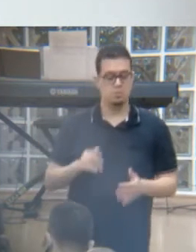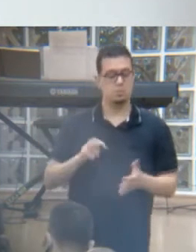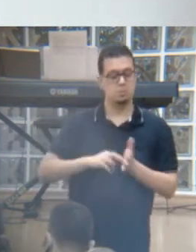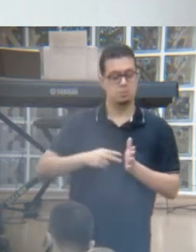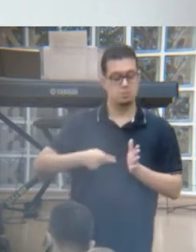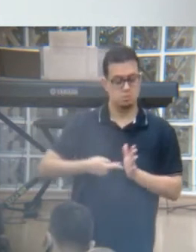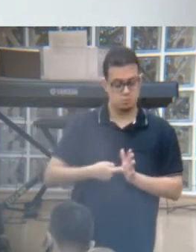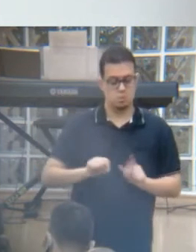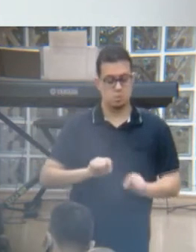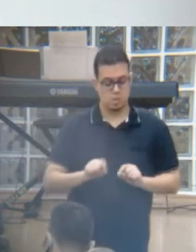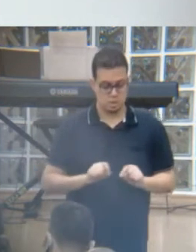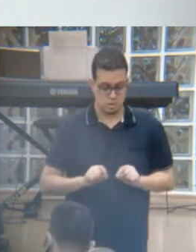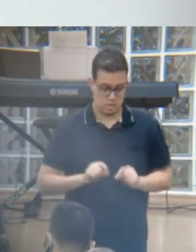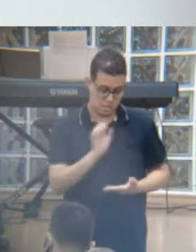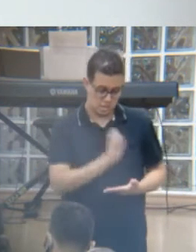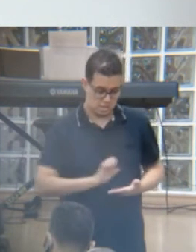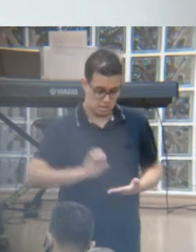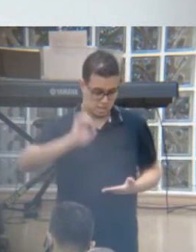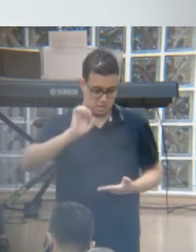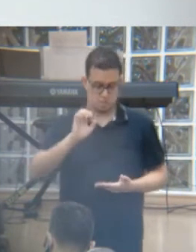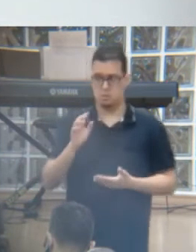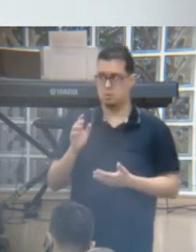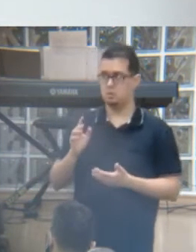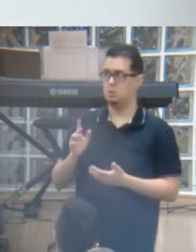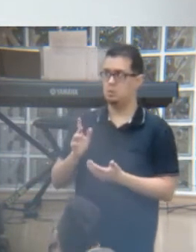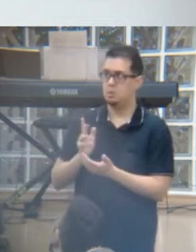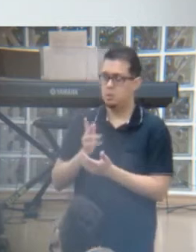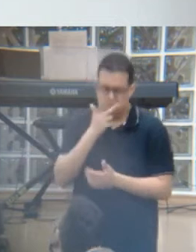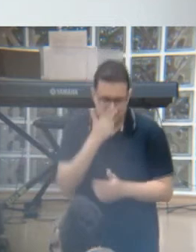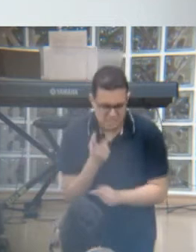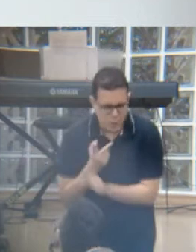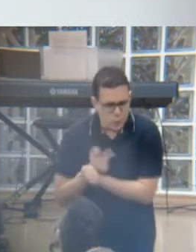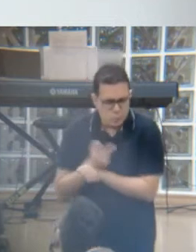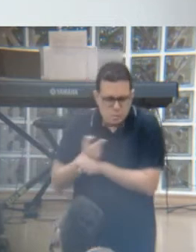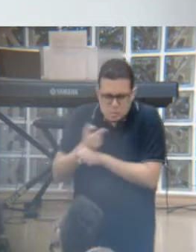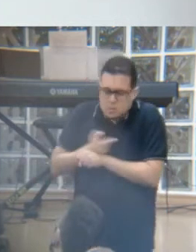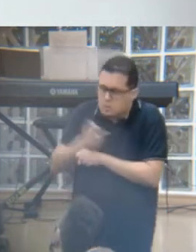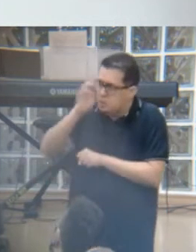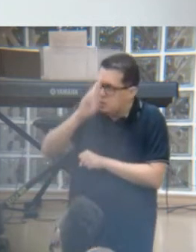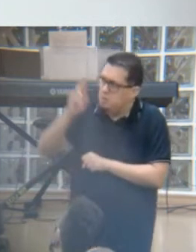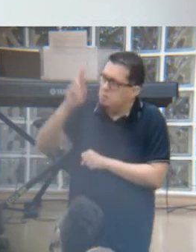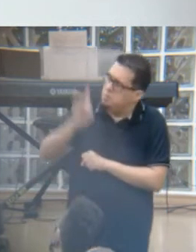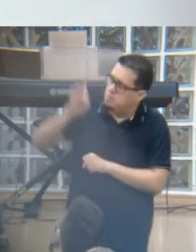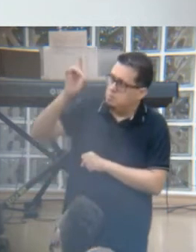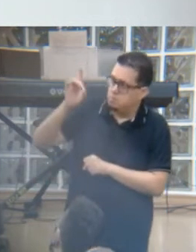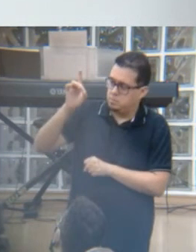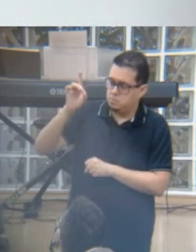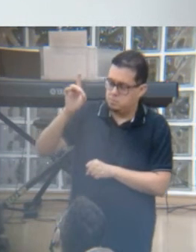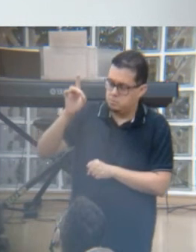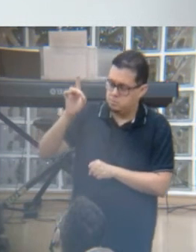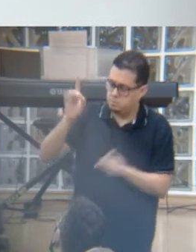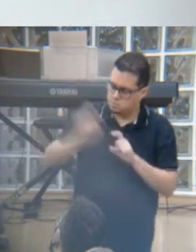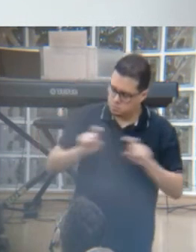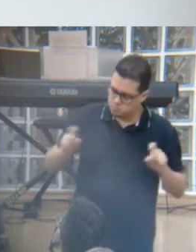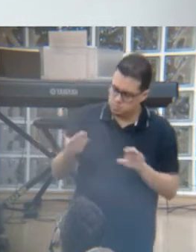Deus. Tem um significado sublime. Traz no seu bojo o Deus a quem